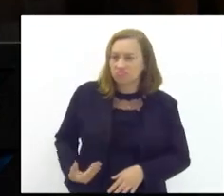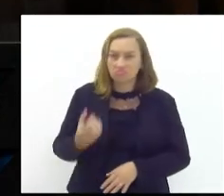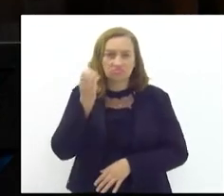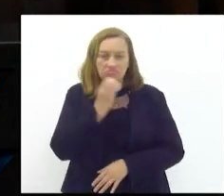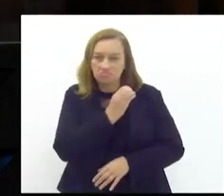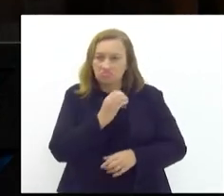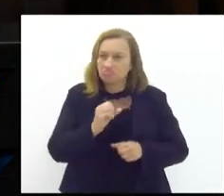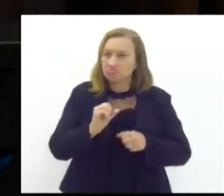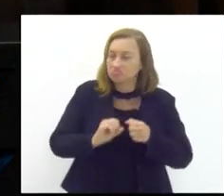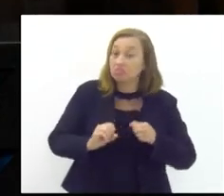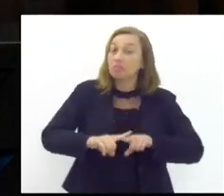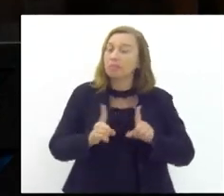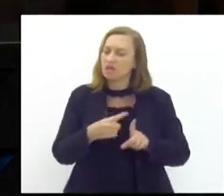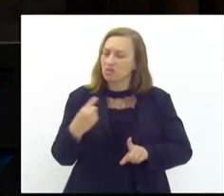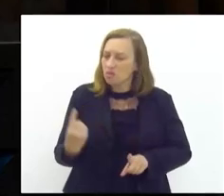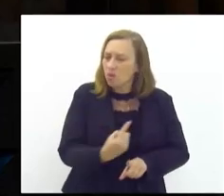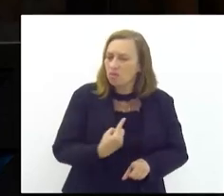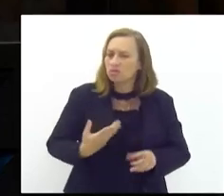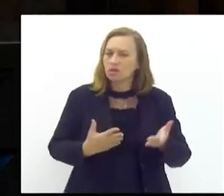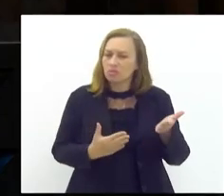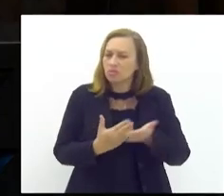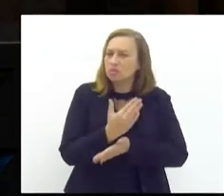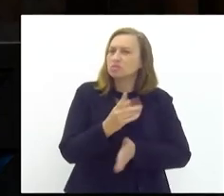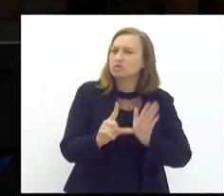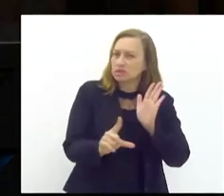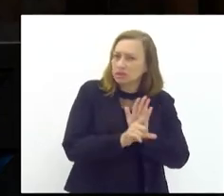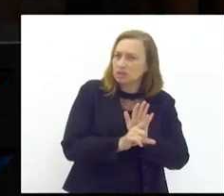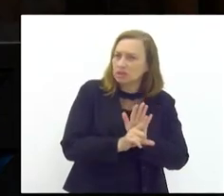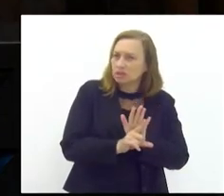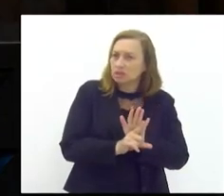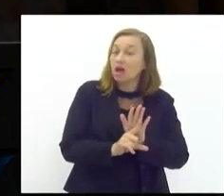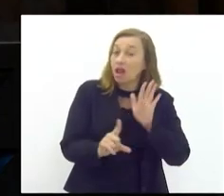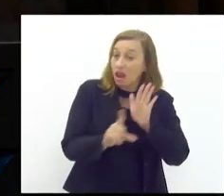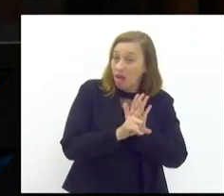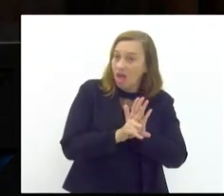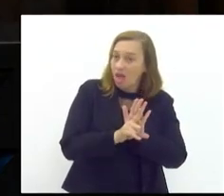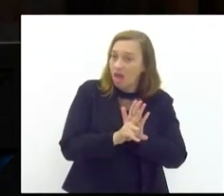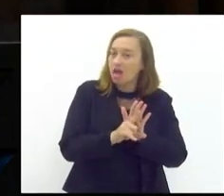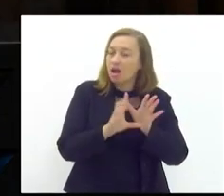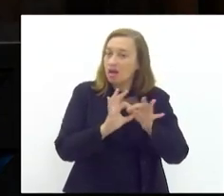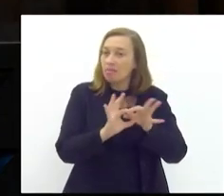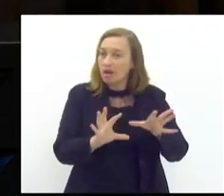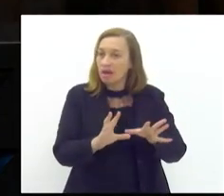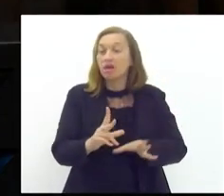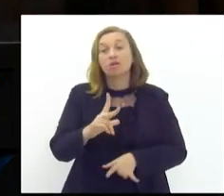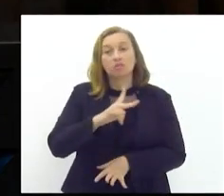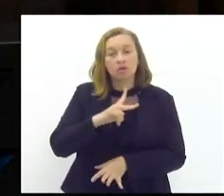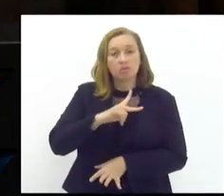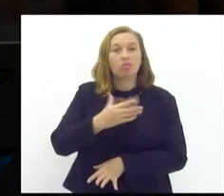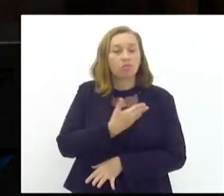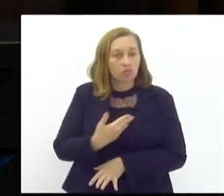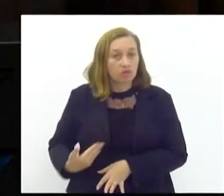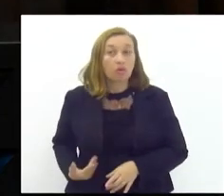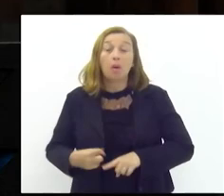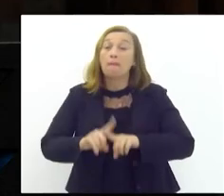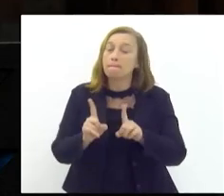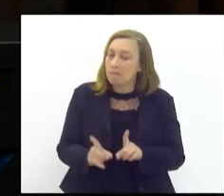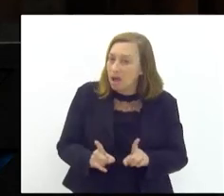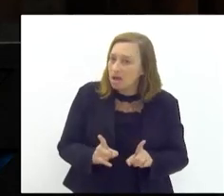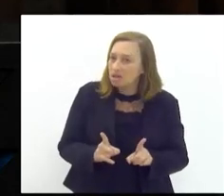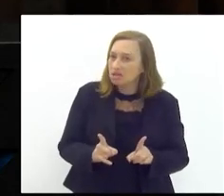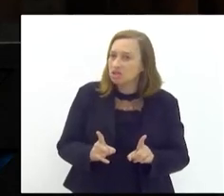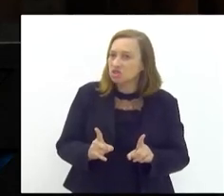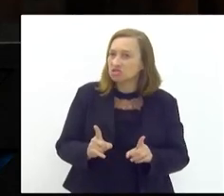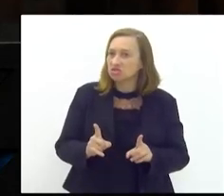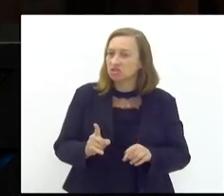mas nós que aprovamos essa lei lei sancionada inclusive pelo próprio Governador mas que não tenha